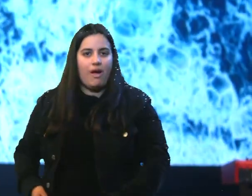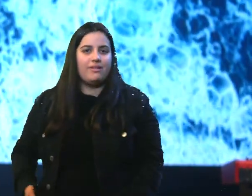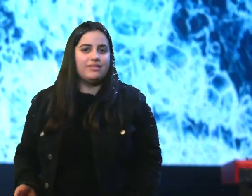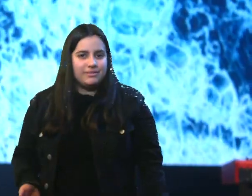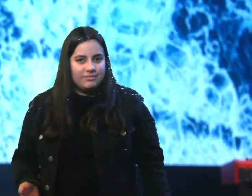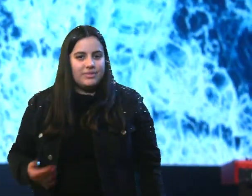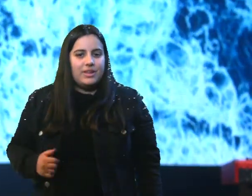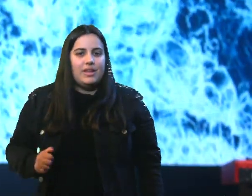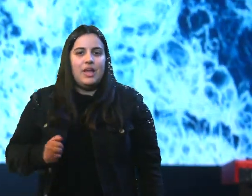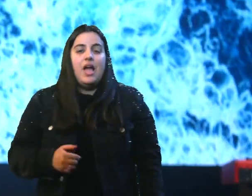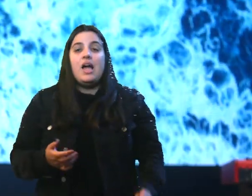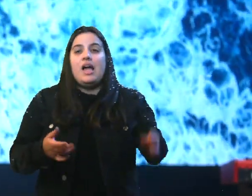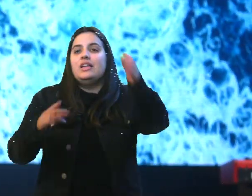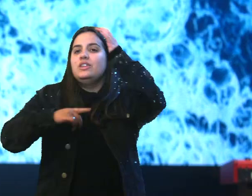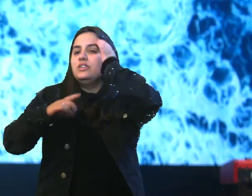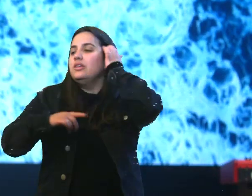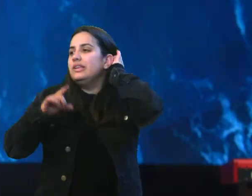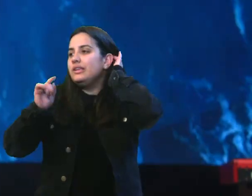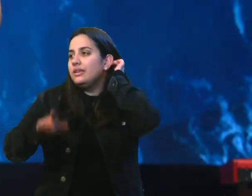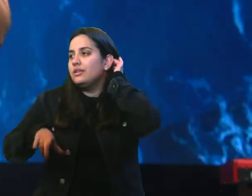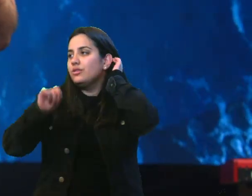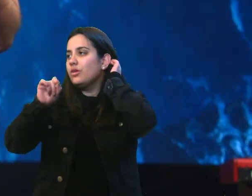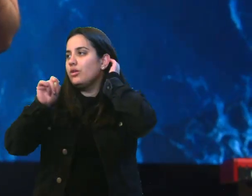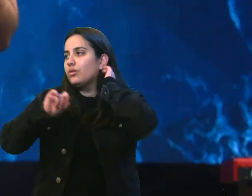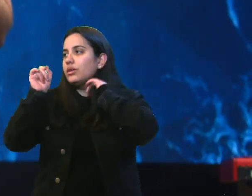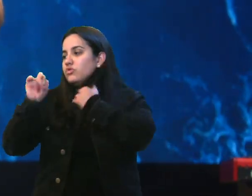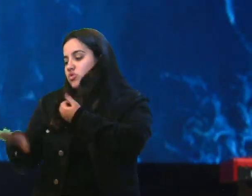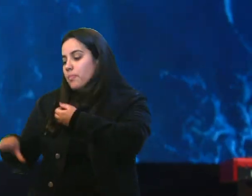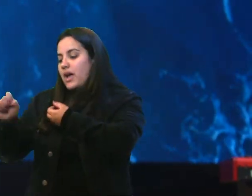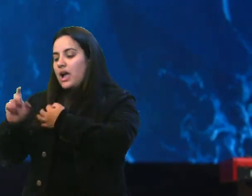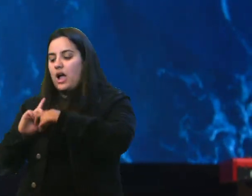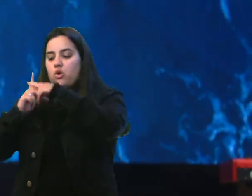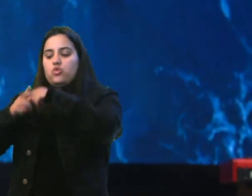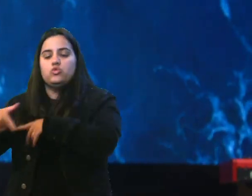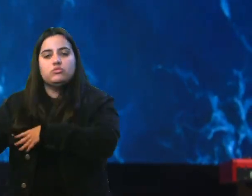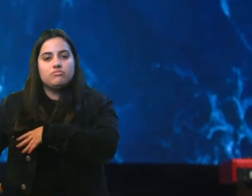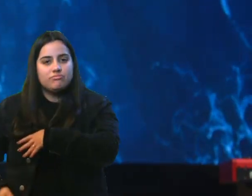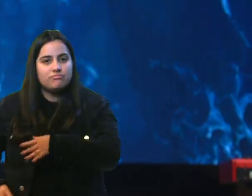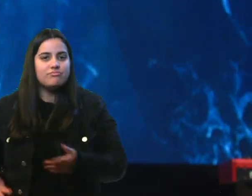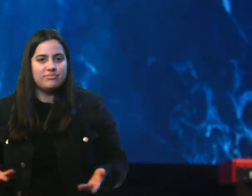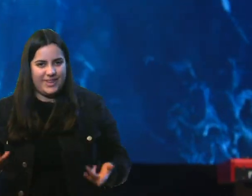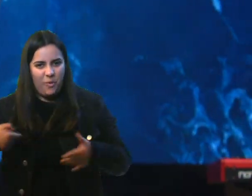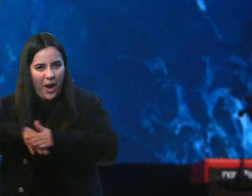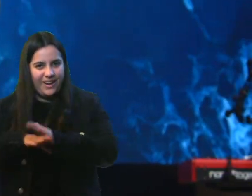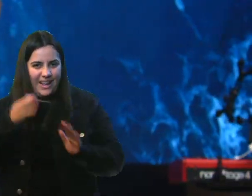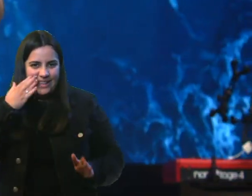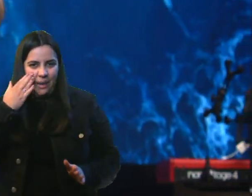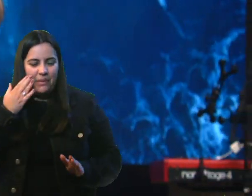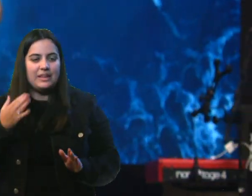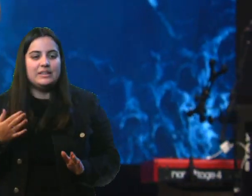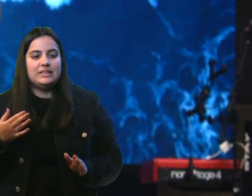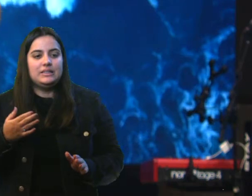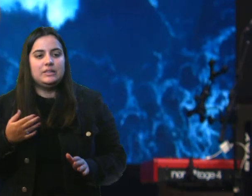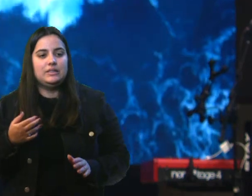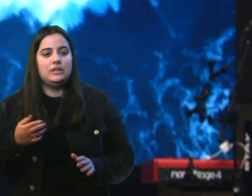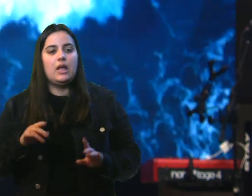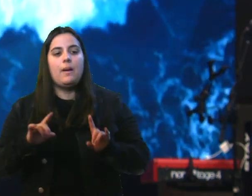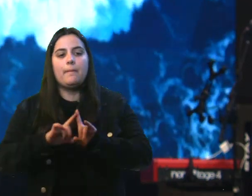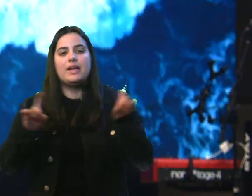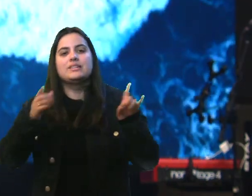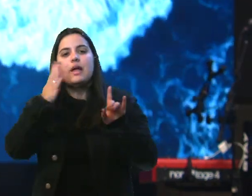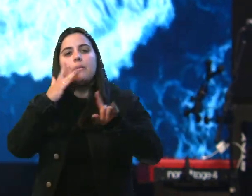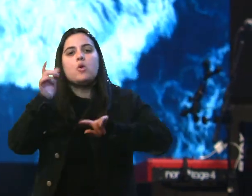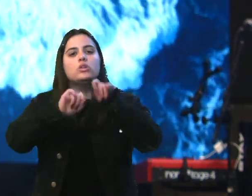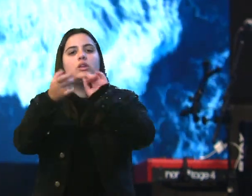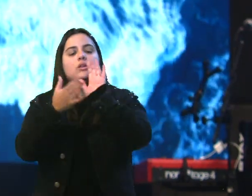A gente tivesse a escolha de pegar a cruz. Mas sabe qual é o antagônico